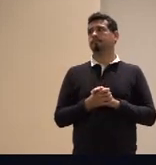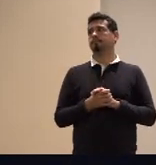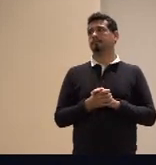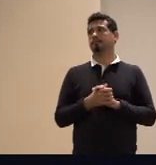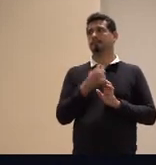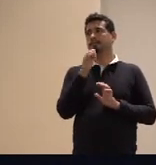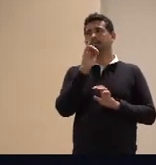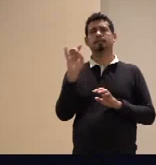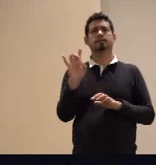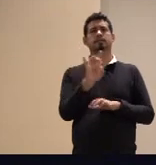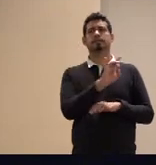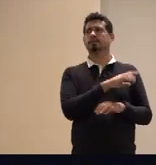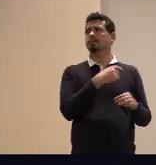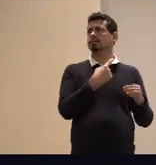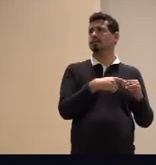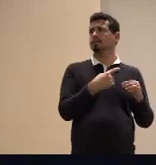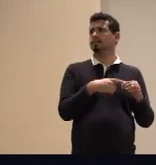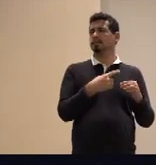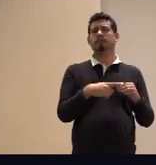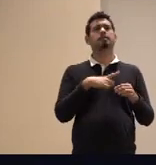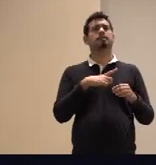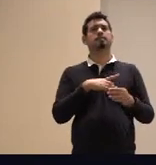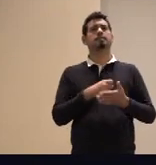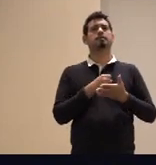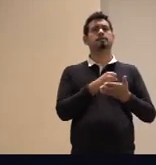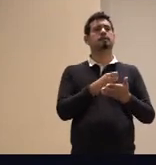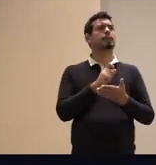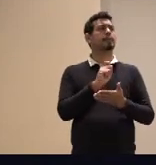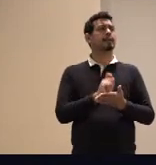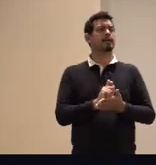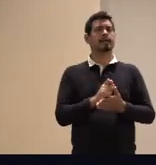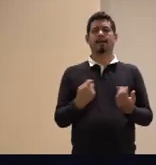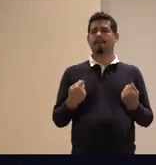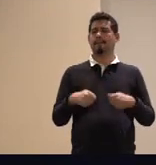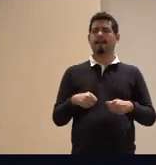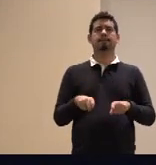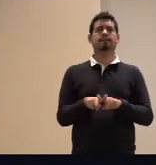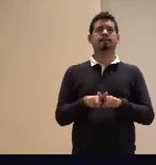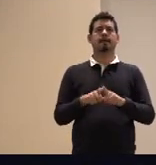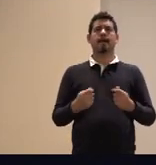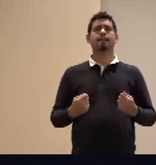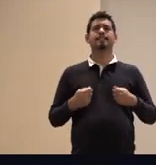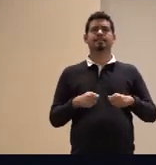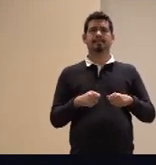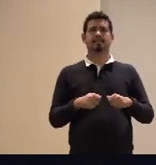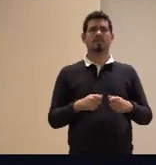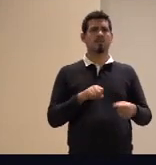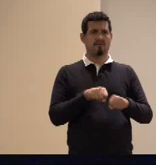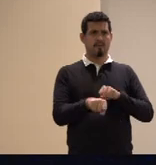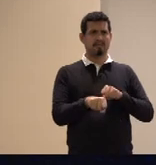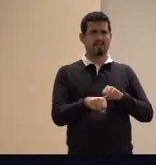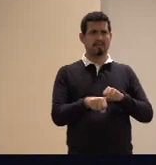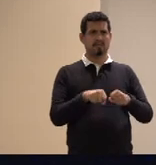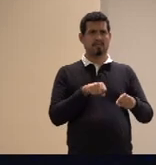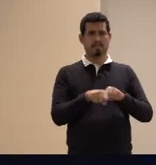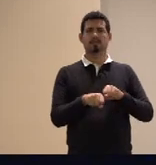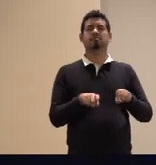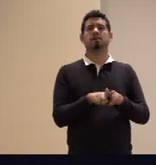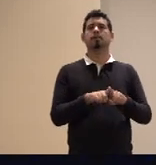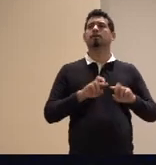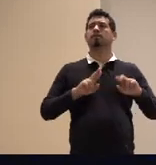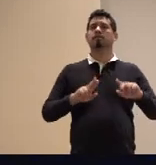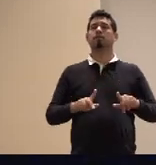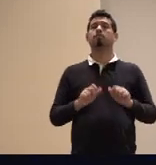que cada município, né, eles estão contribuindo às capacitações. As capacitações é o